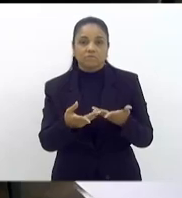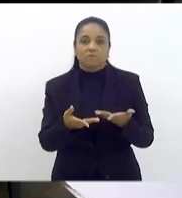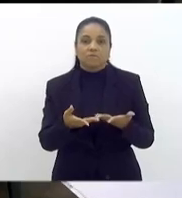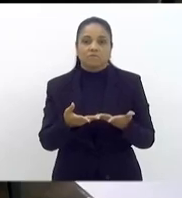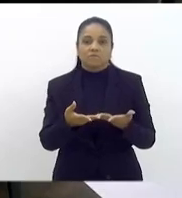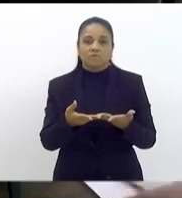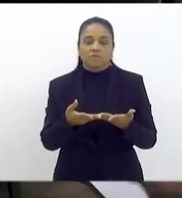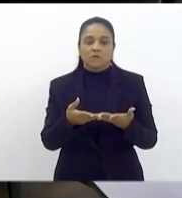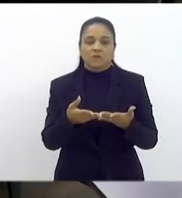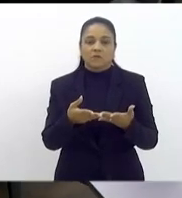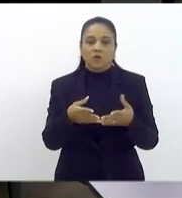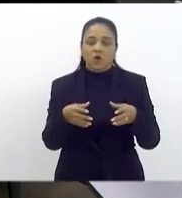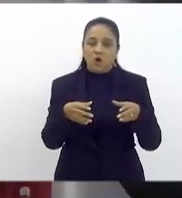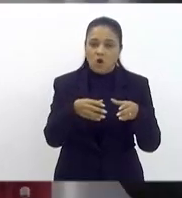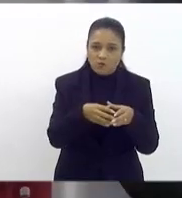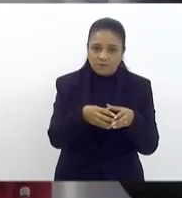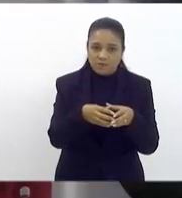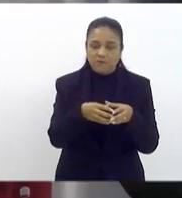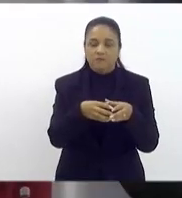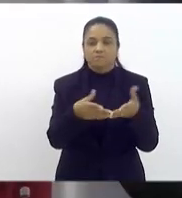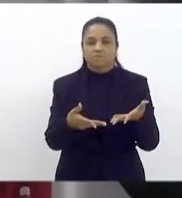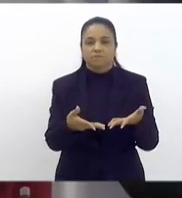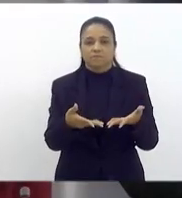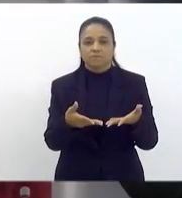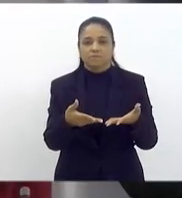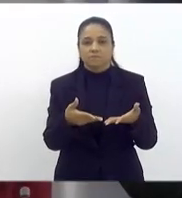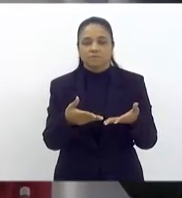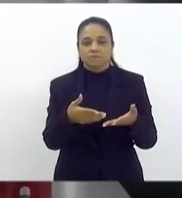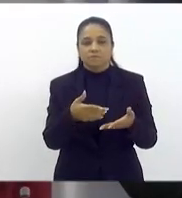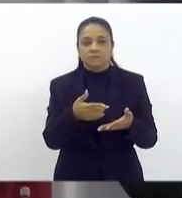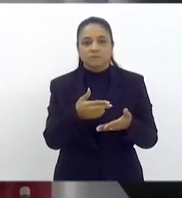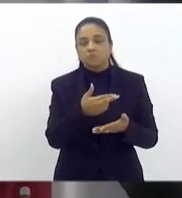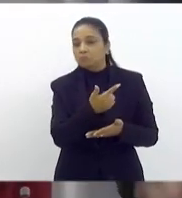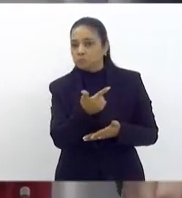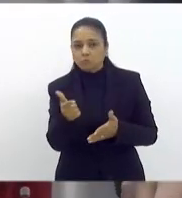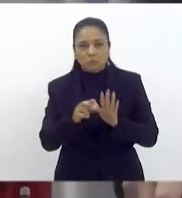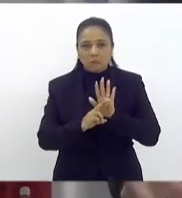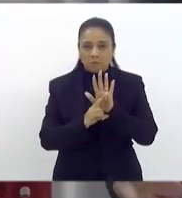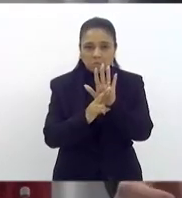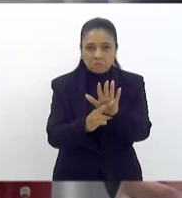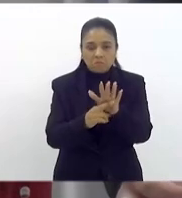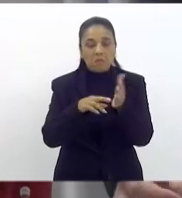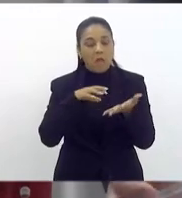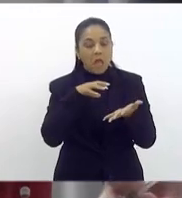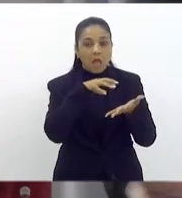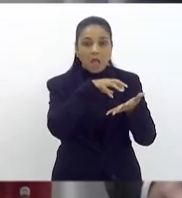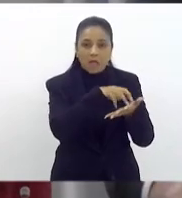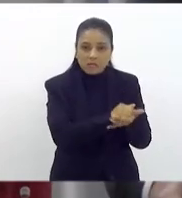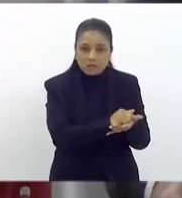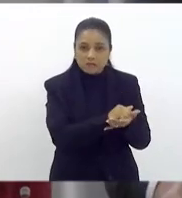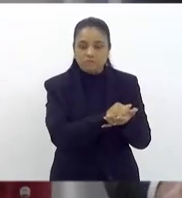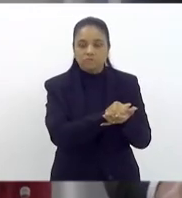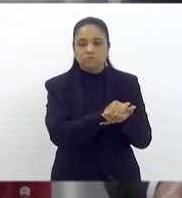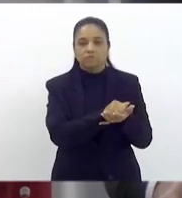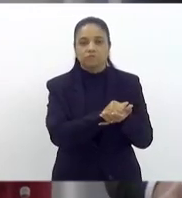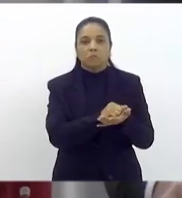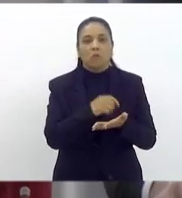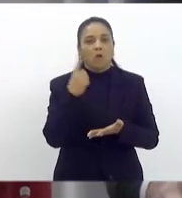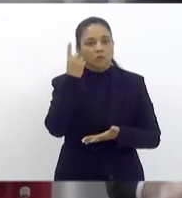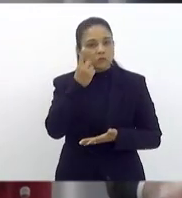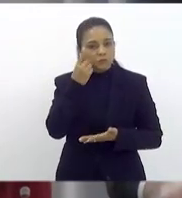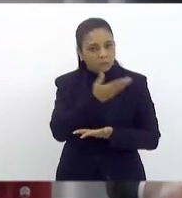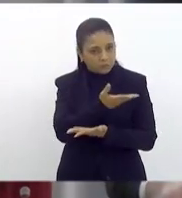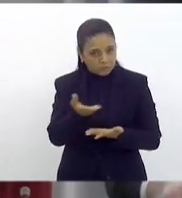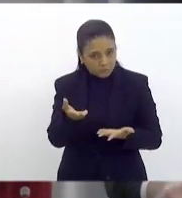a essa colenda comissão. Não havendo representante, registro isso aos nobres deputados.